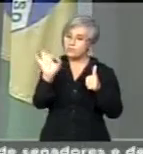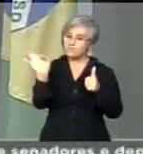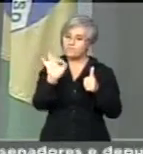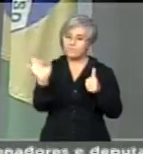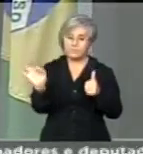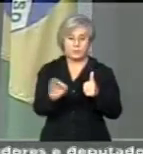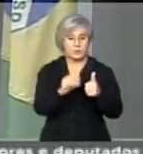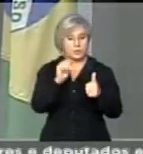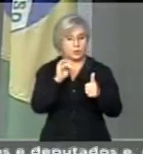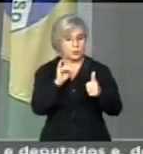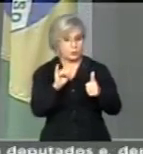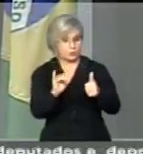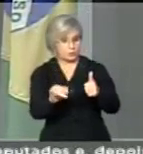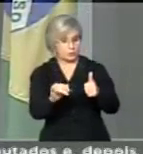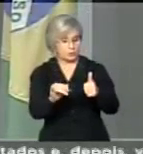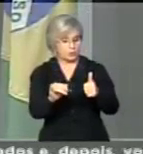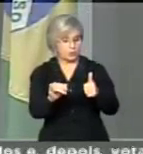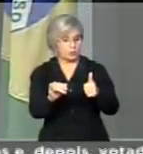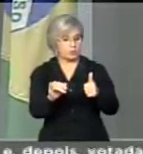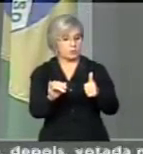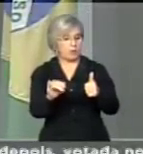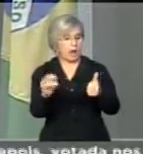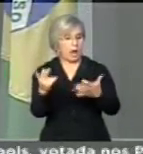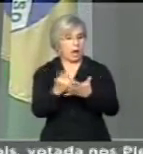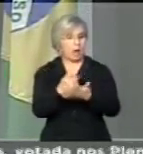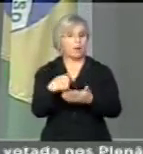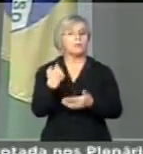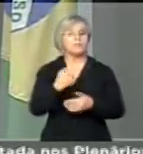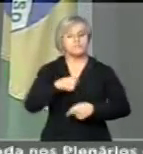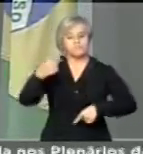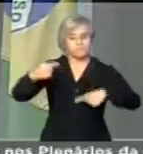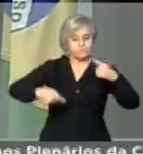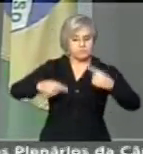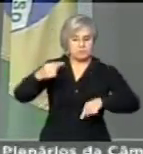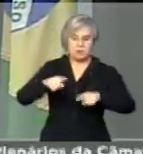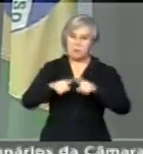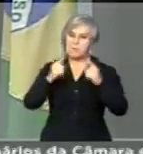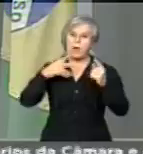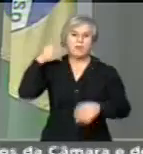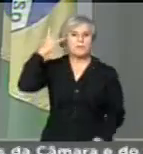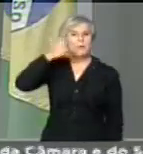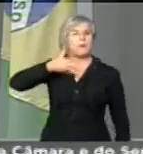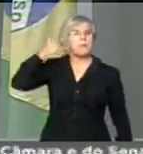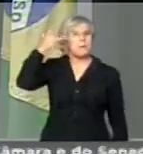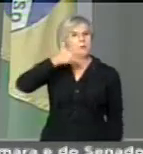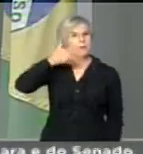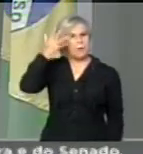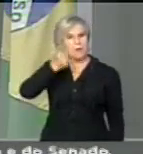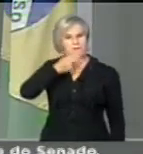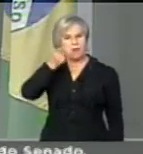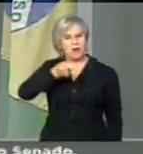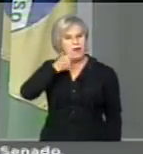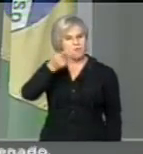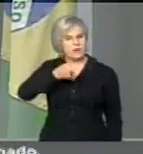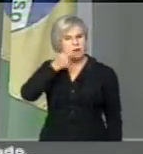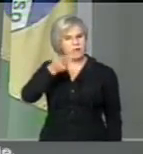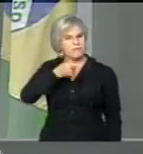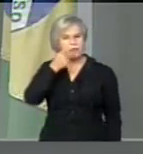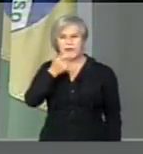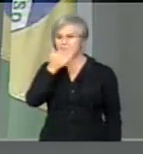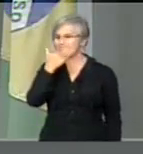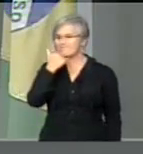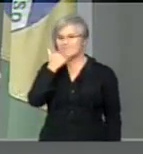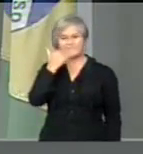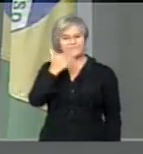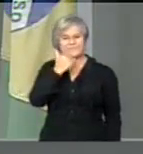fizer, estaremos aqui para debatê-lo, mas só com retórica, só com discurso que aparente boa